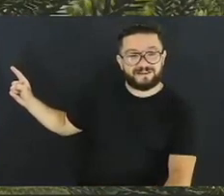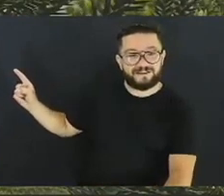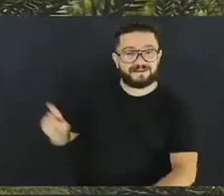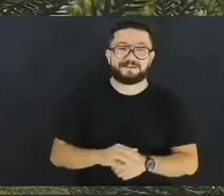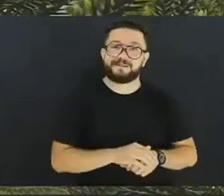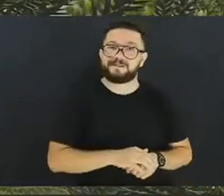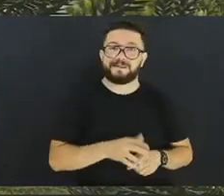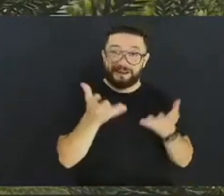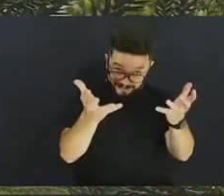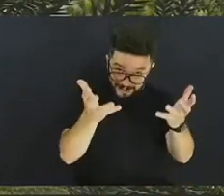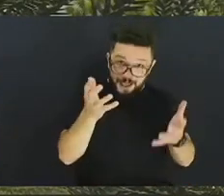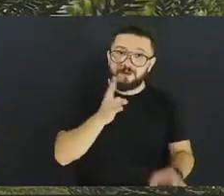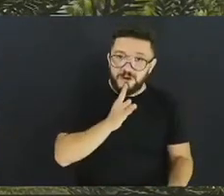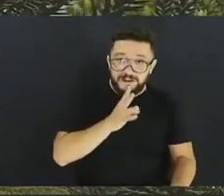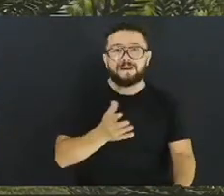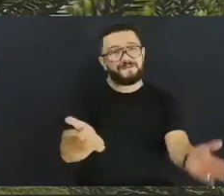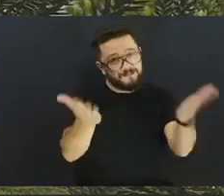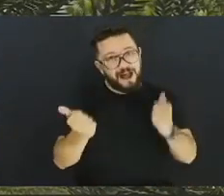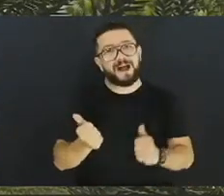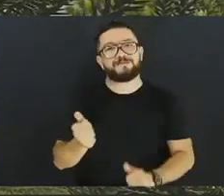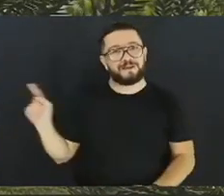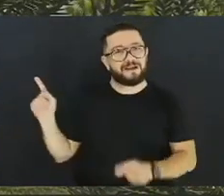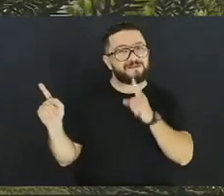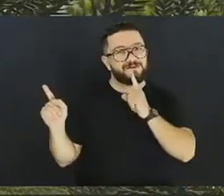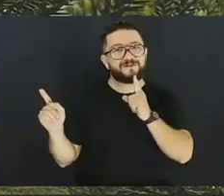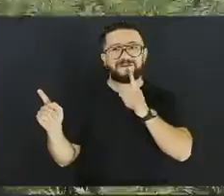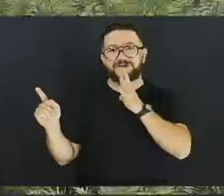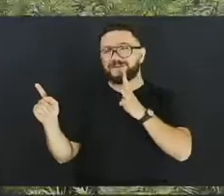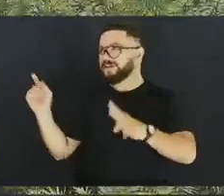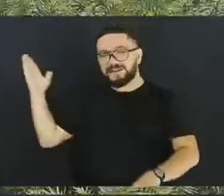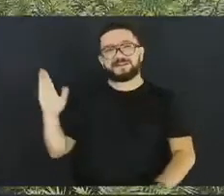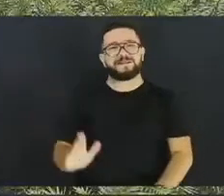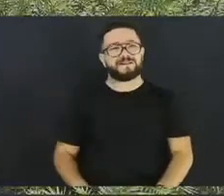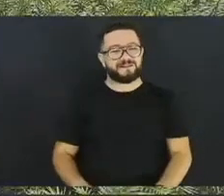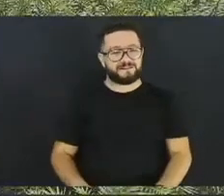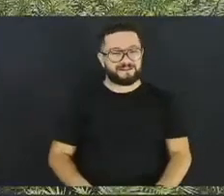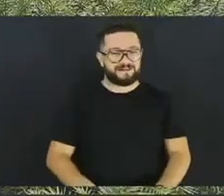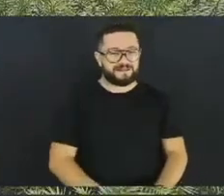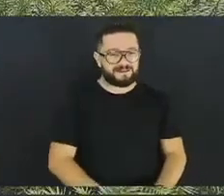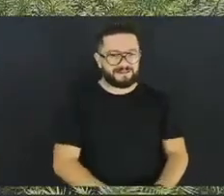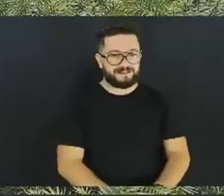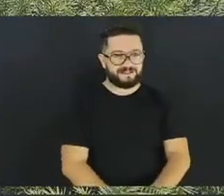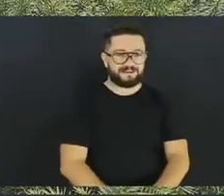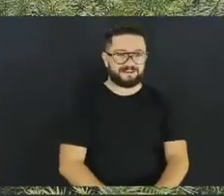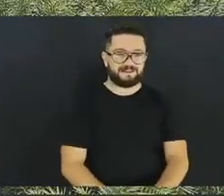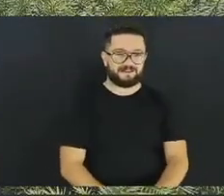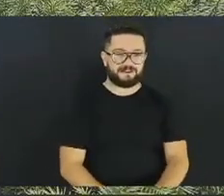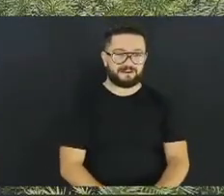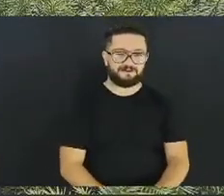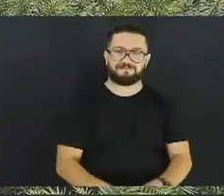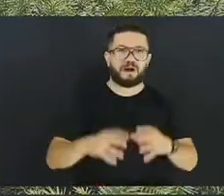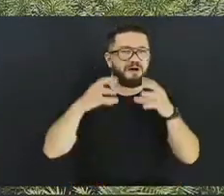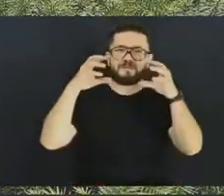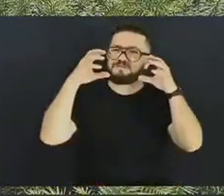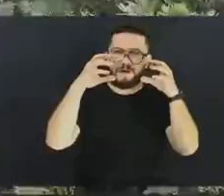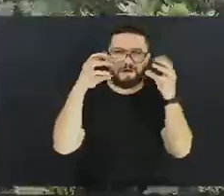no Jardim Social. Alguém pode se assustar, é Jardim Social aqui em Curitiba. Então, olha ali a produtividade, essa planta